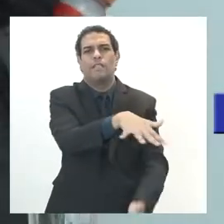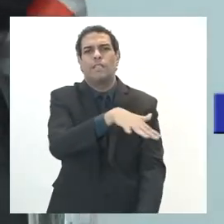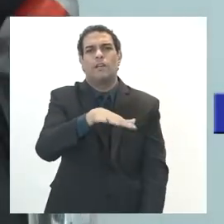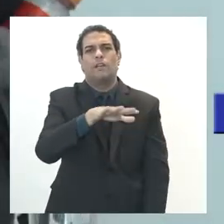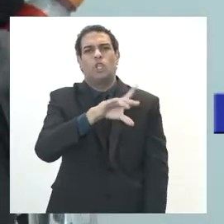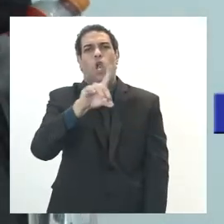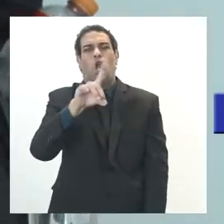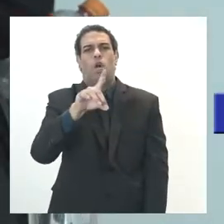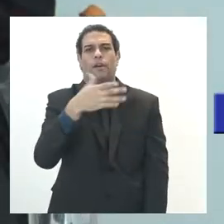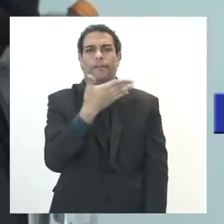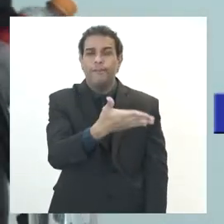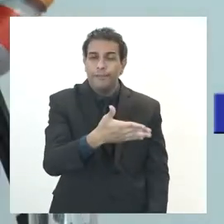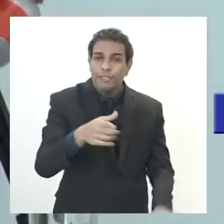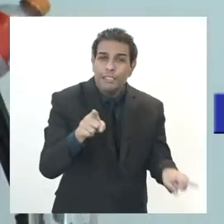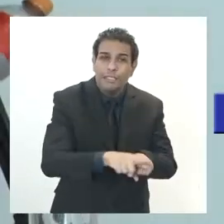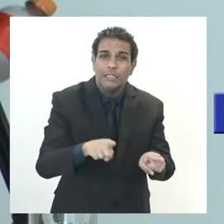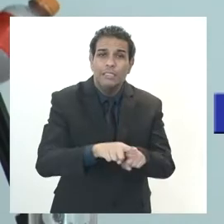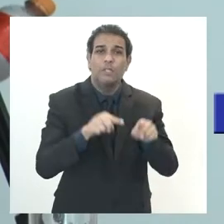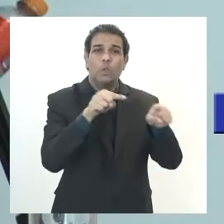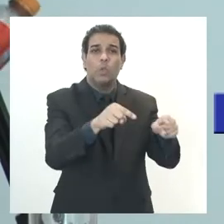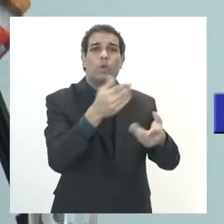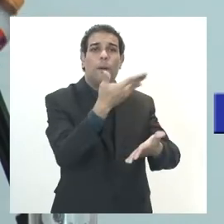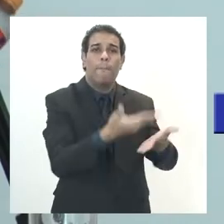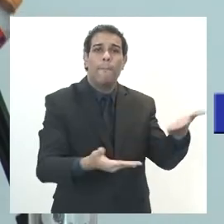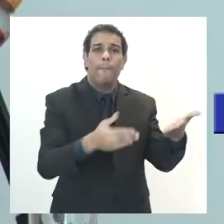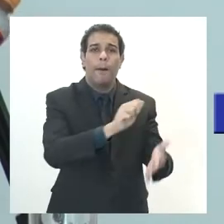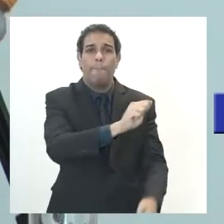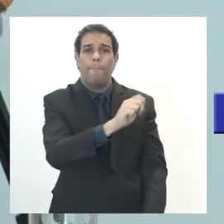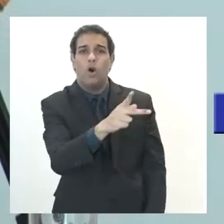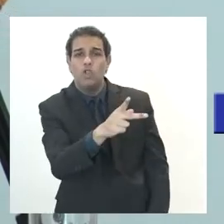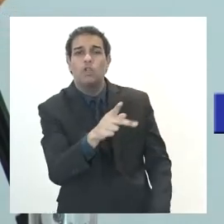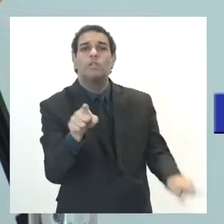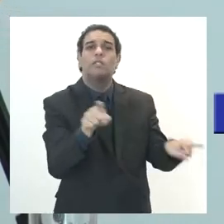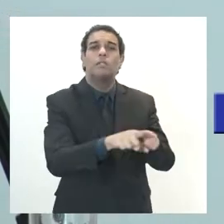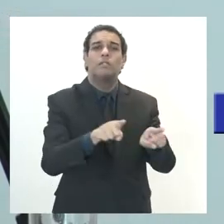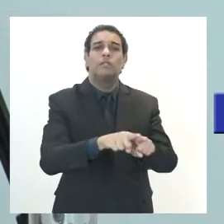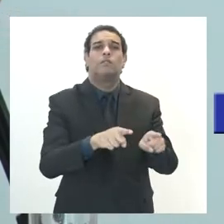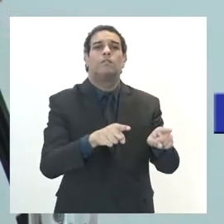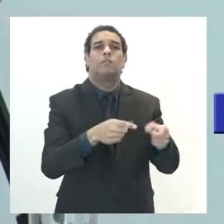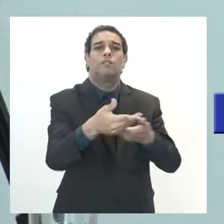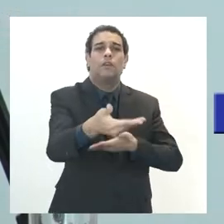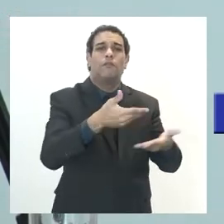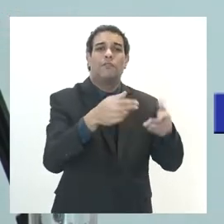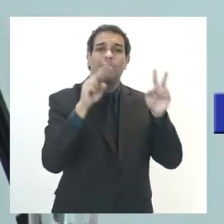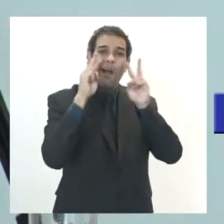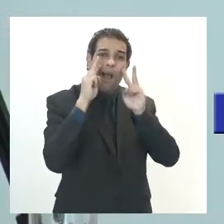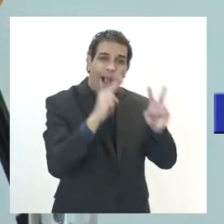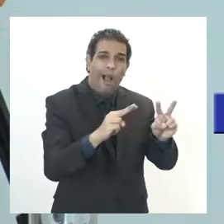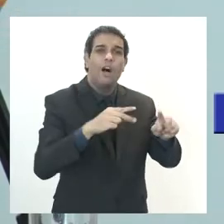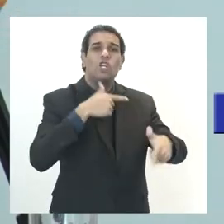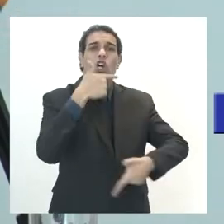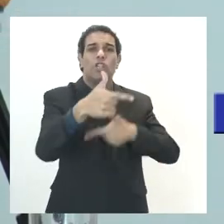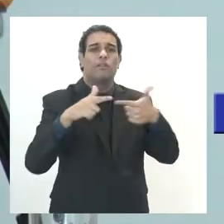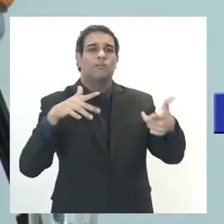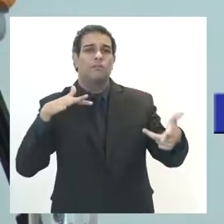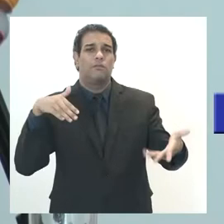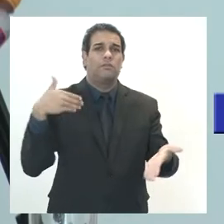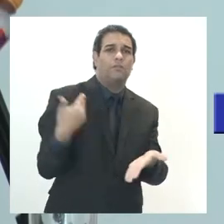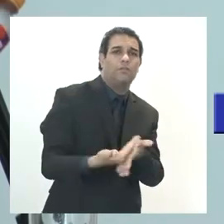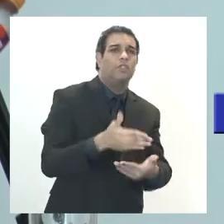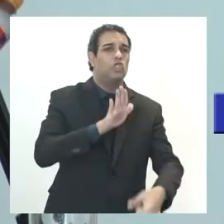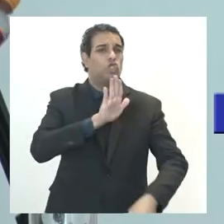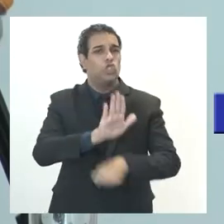com pena é visível da pena suas aposentadorias dos Servidores que tanto trabalharam e contribuíram